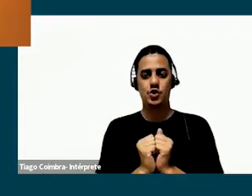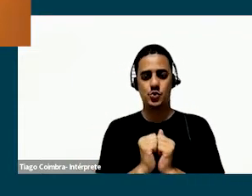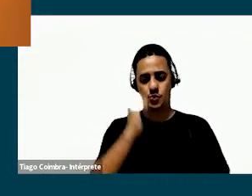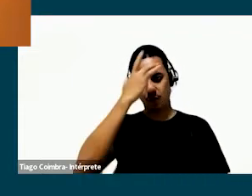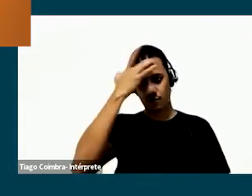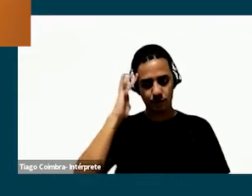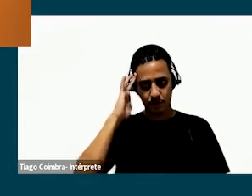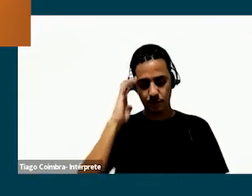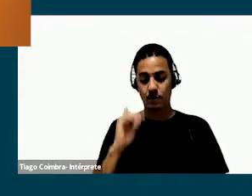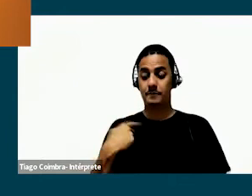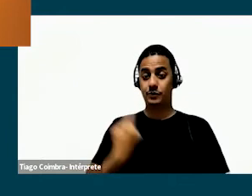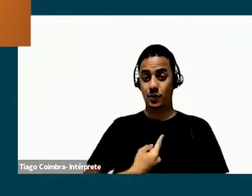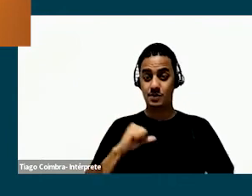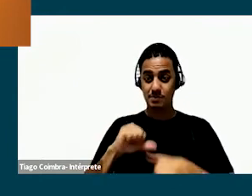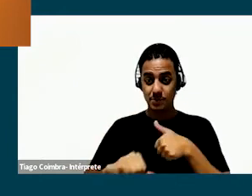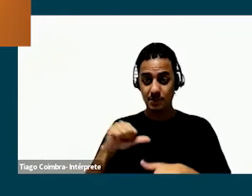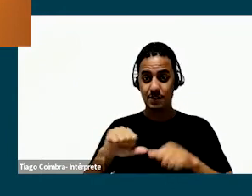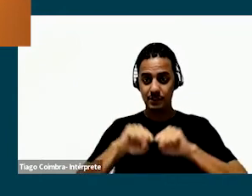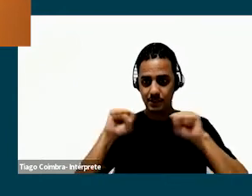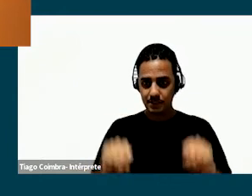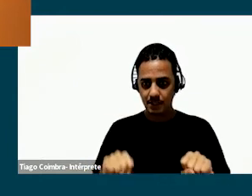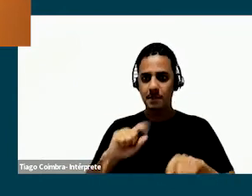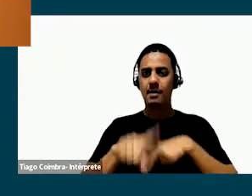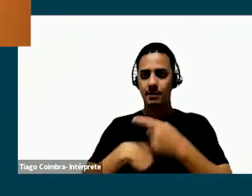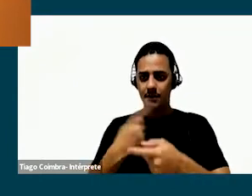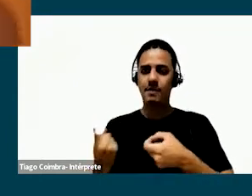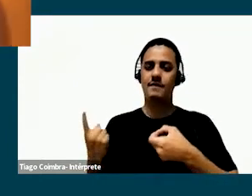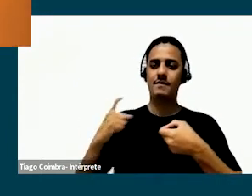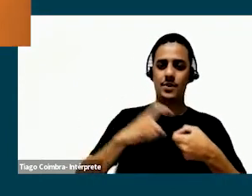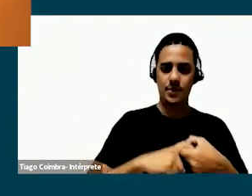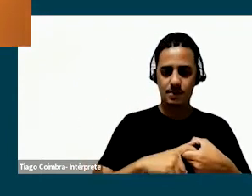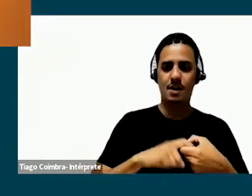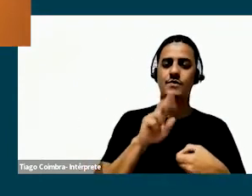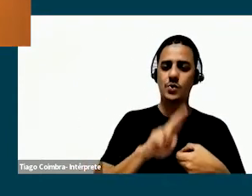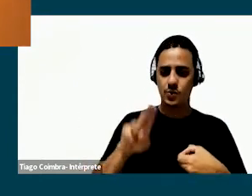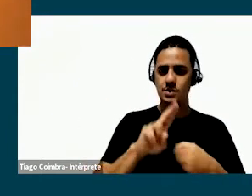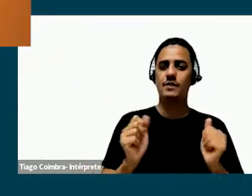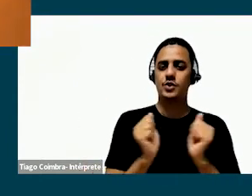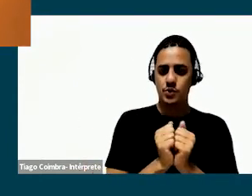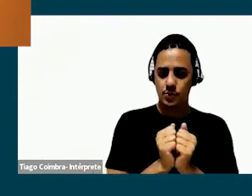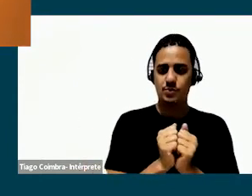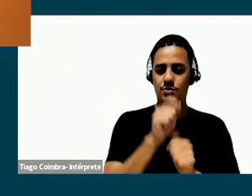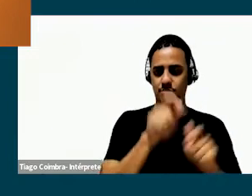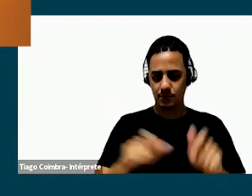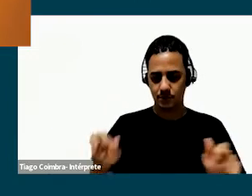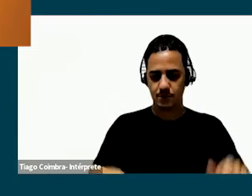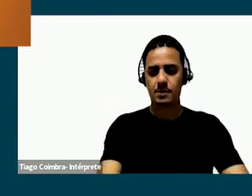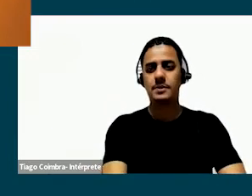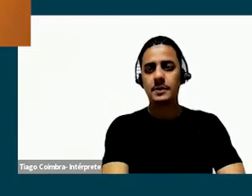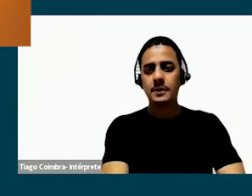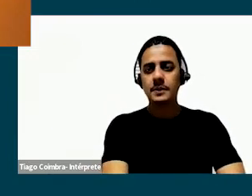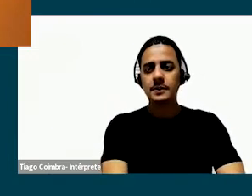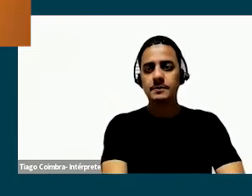elas. E a cada vez que a gente modificava o sistema, a gente voltava lá e usava as telas do sistema junto com